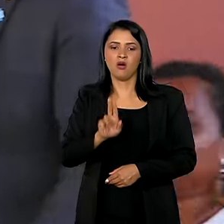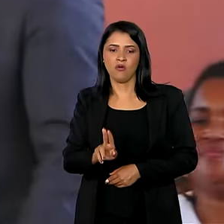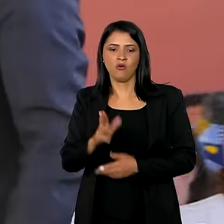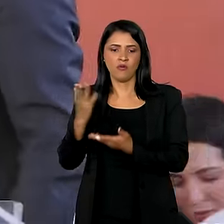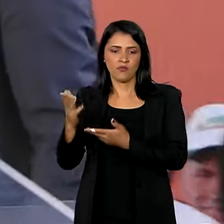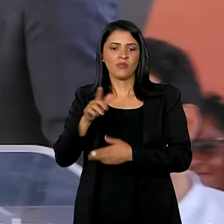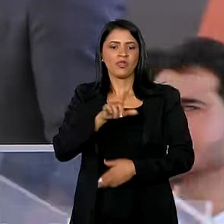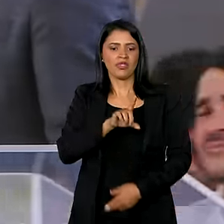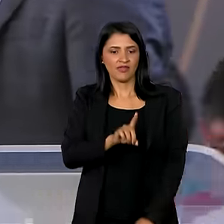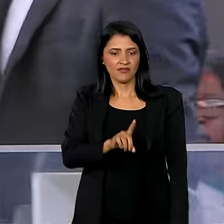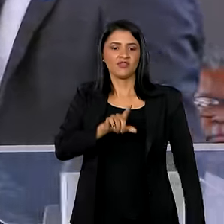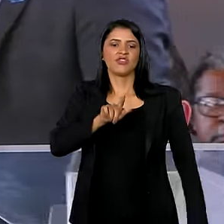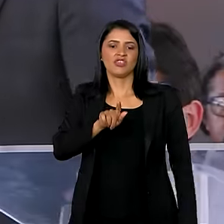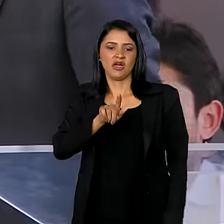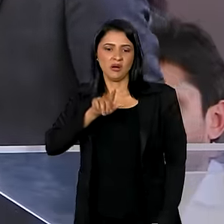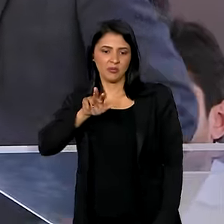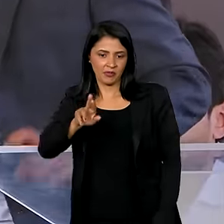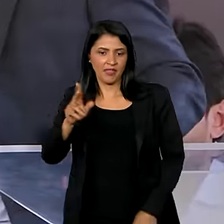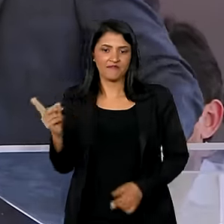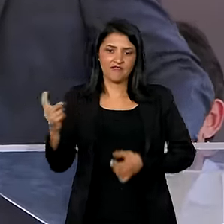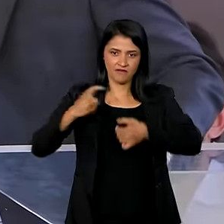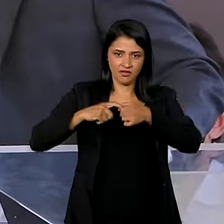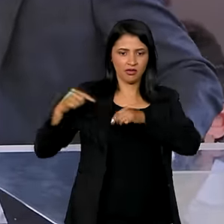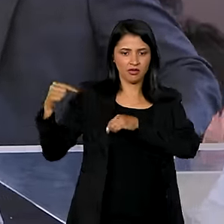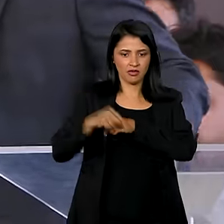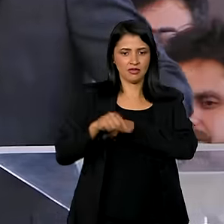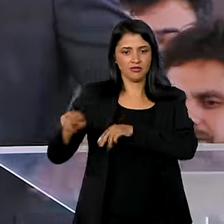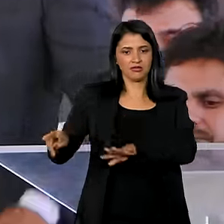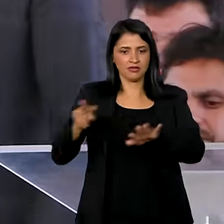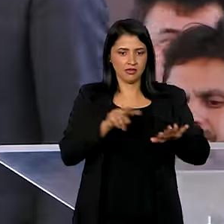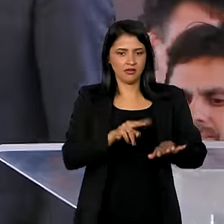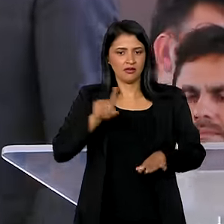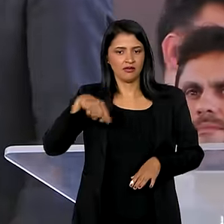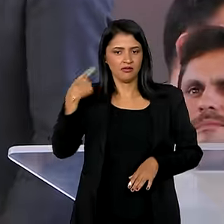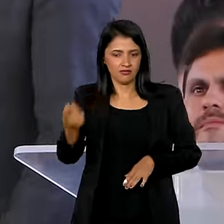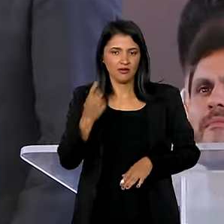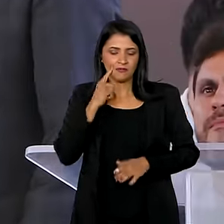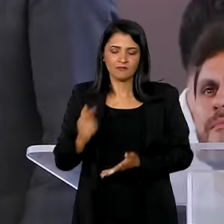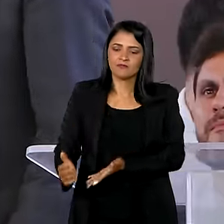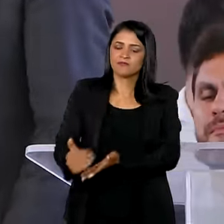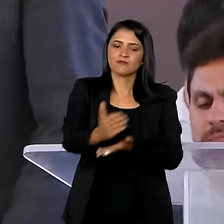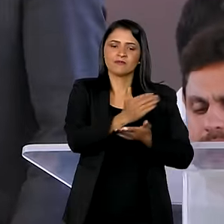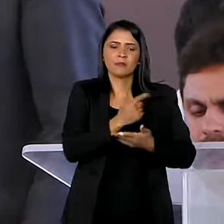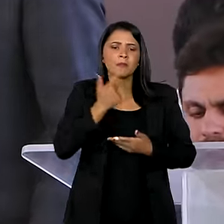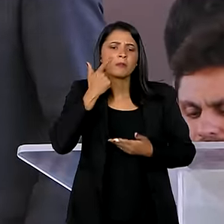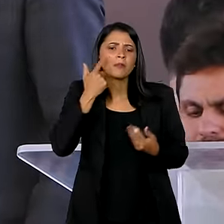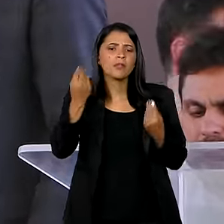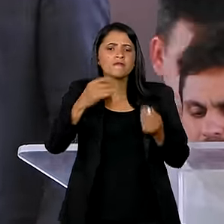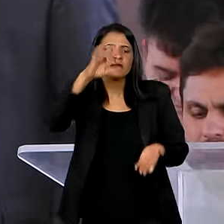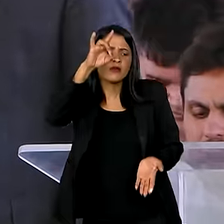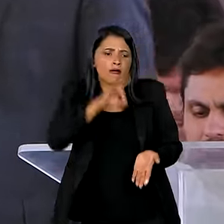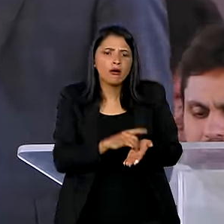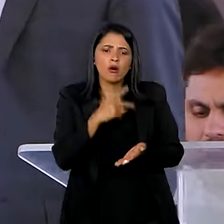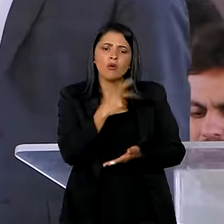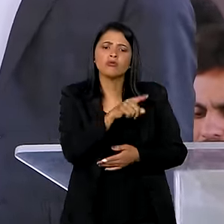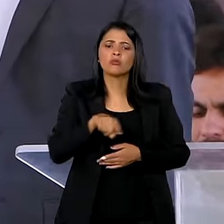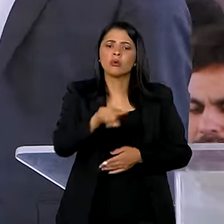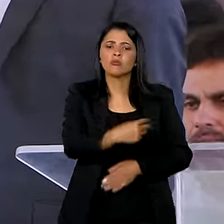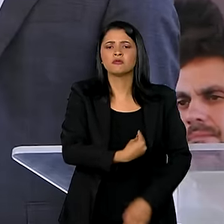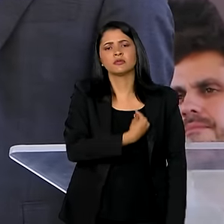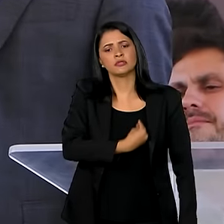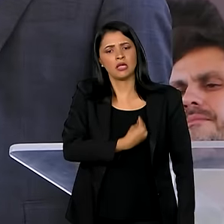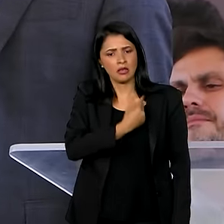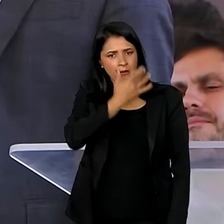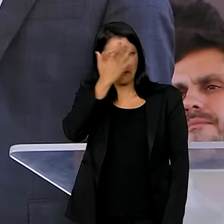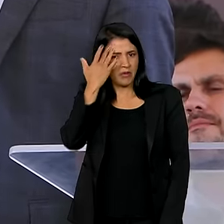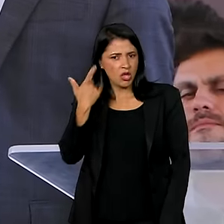companheiro, a semana que vem, vai vir para cá. Ele vai fazer um levantamento para ver a real condições de vocês. Quem